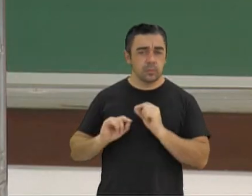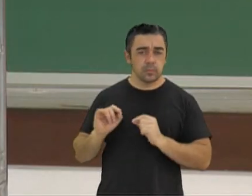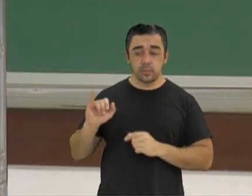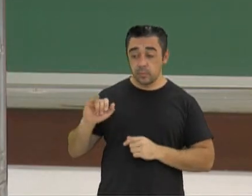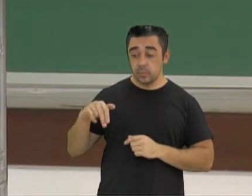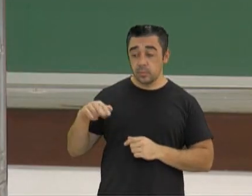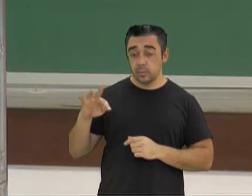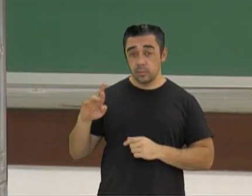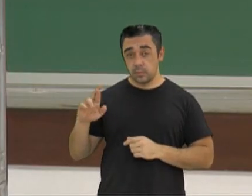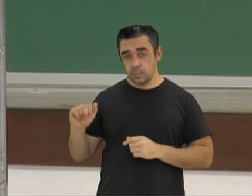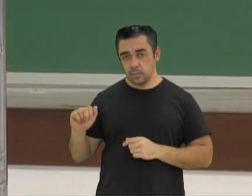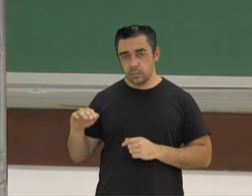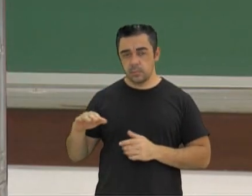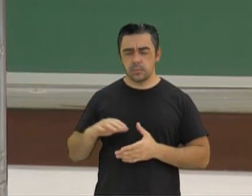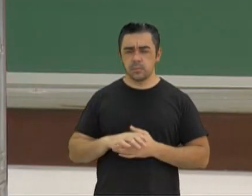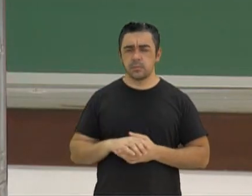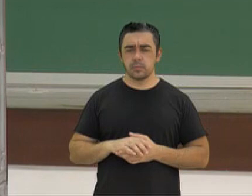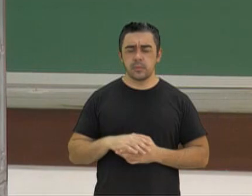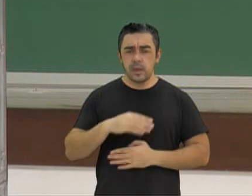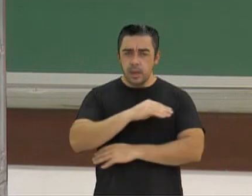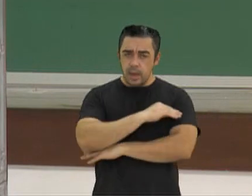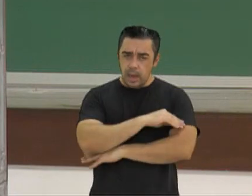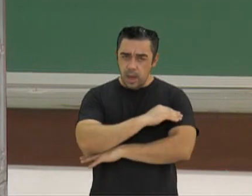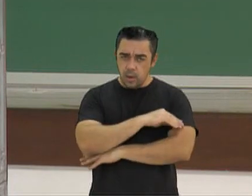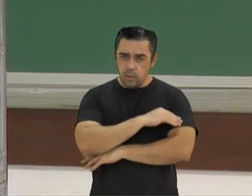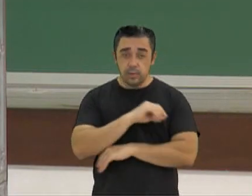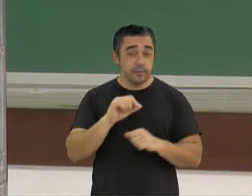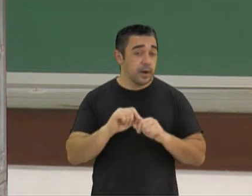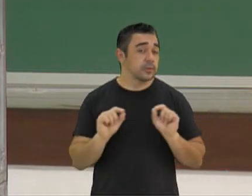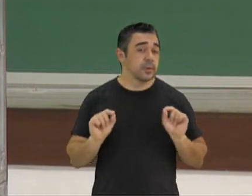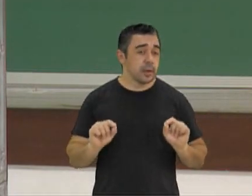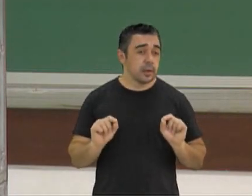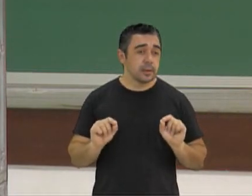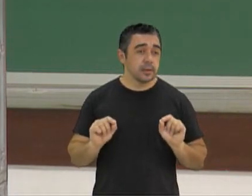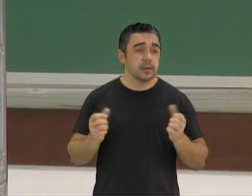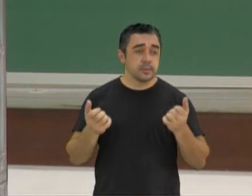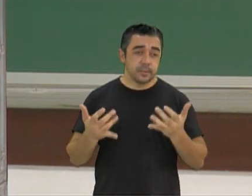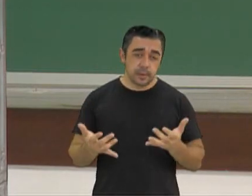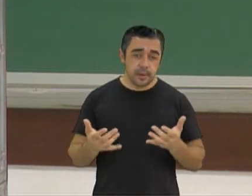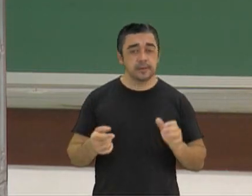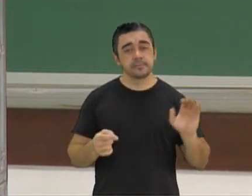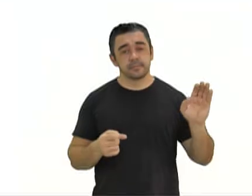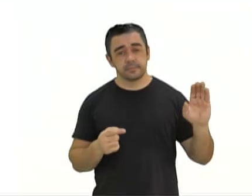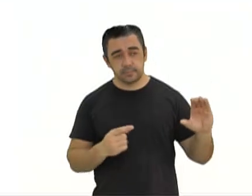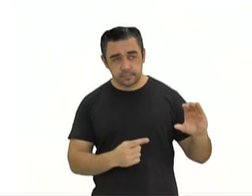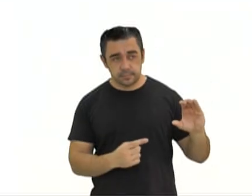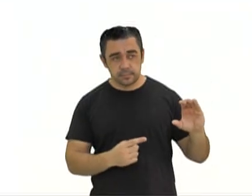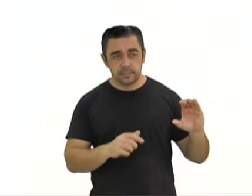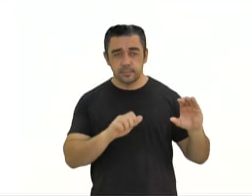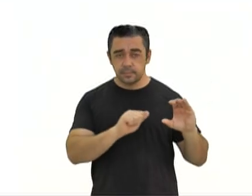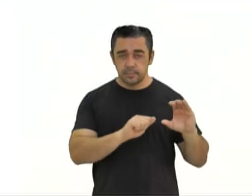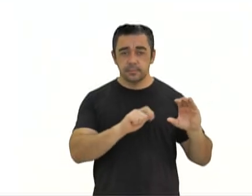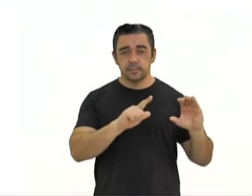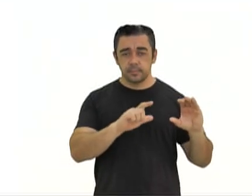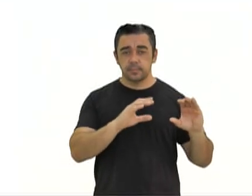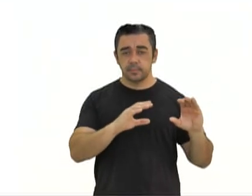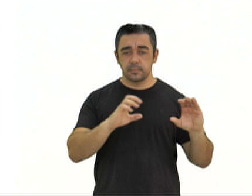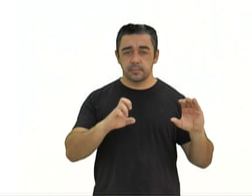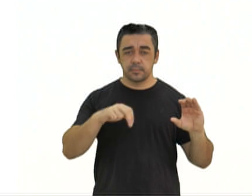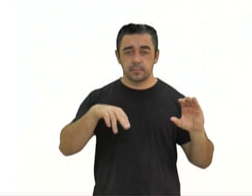né? De um álcool produz, acabei de falar, né? Produz o quê? O quê? Um alceno,